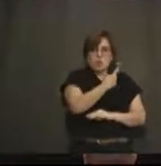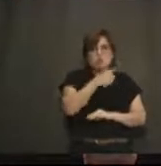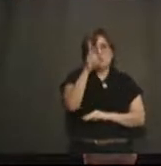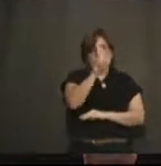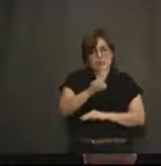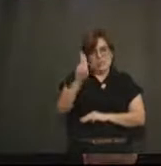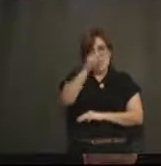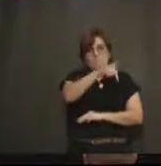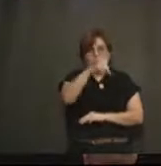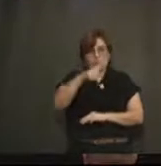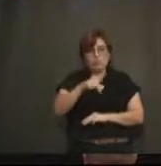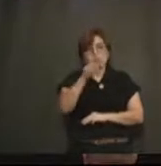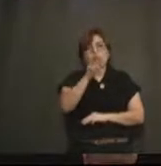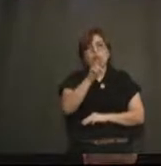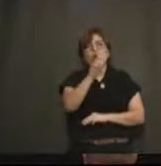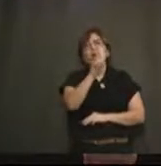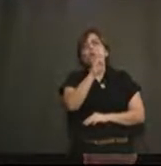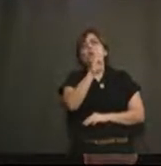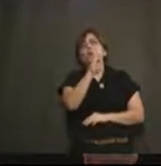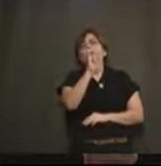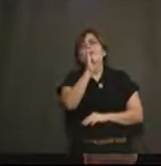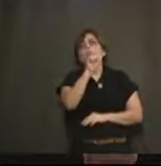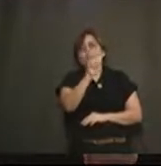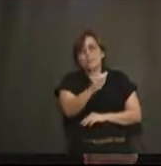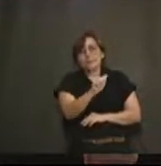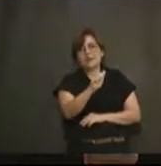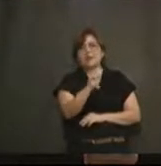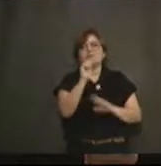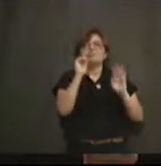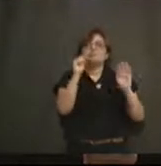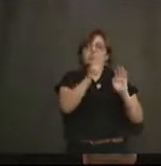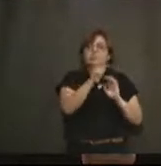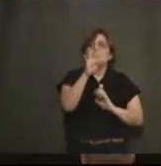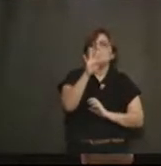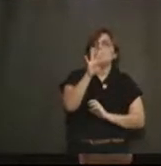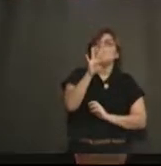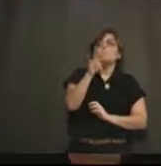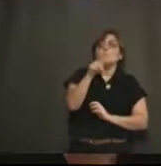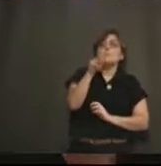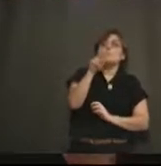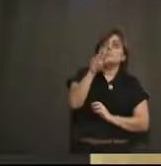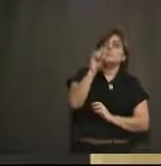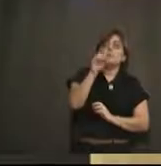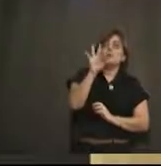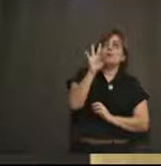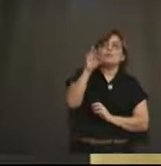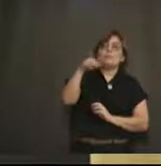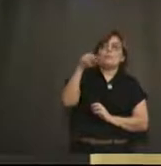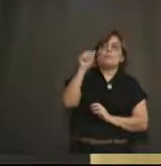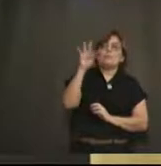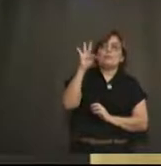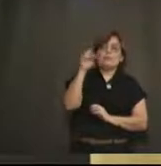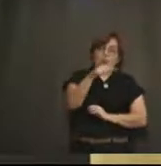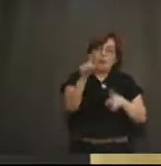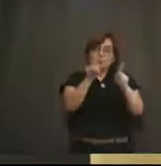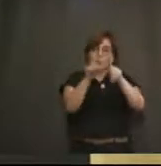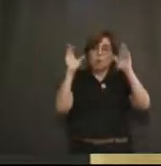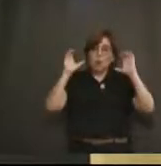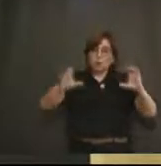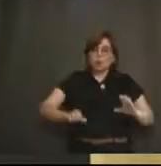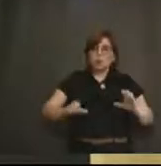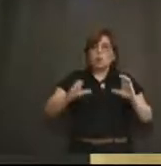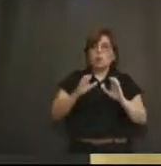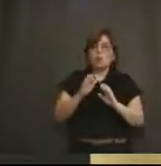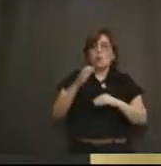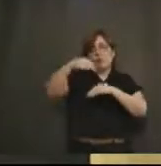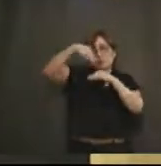do Profmat. Professora Rúbia, que já coordenou também, não é, o doutorado interinstitucional. Professora